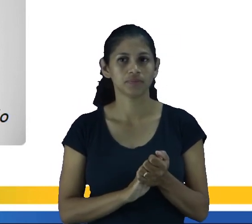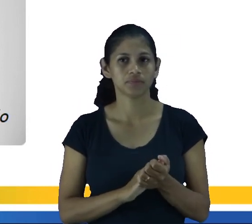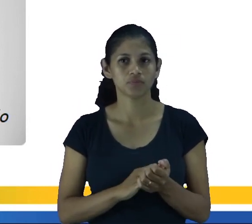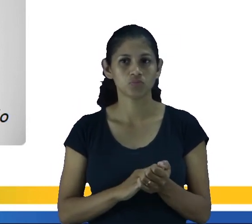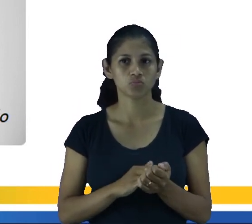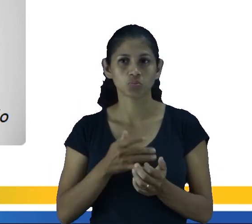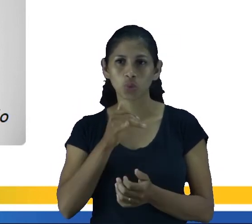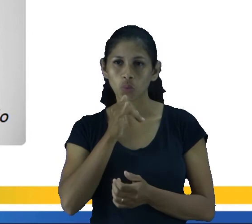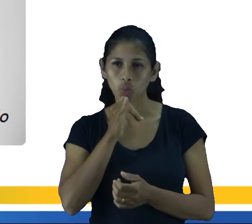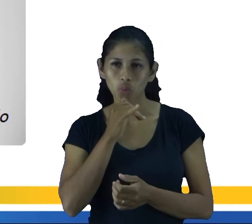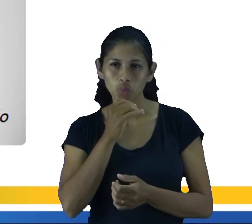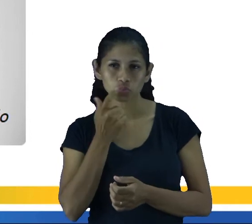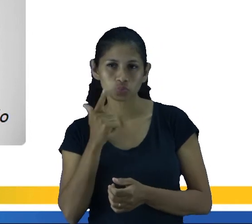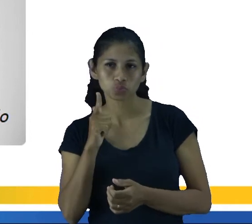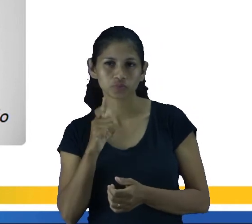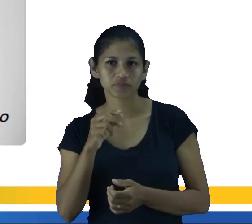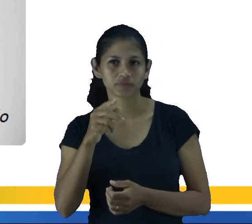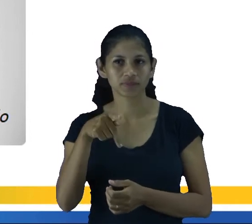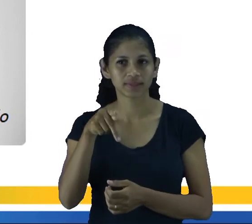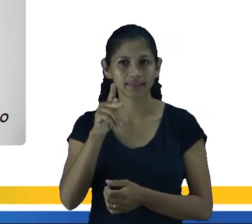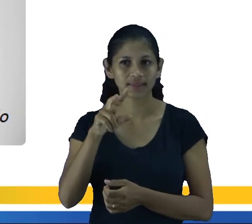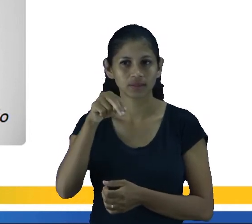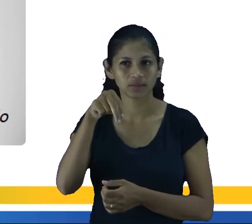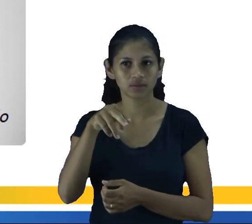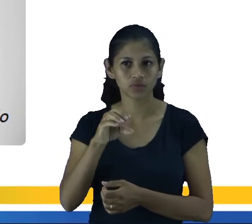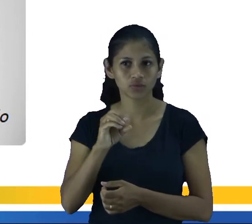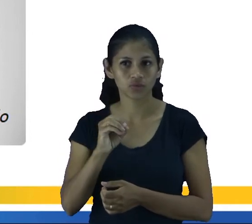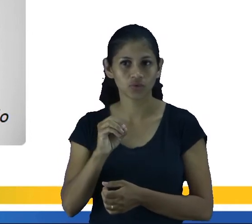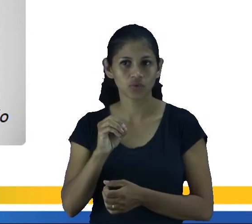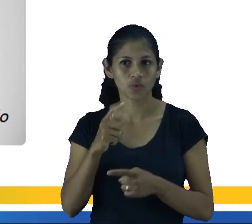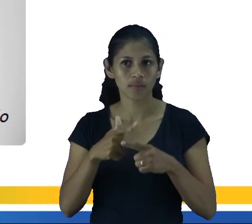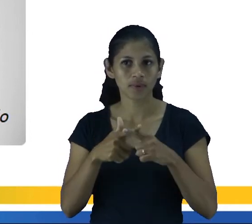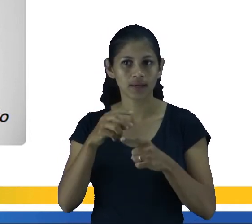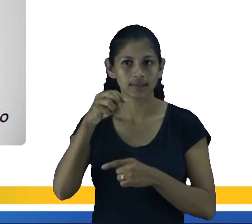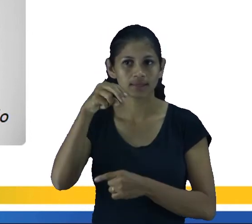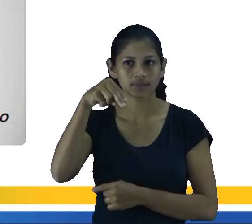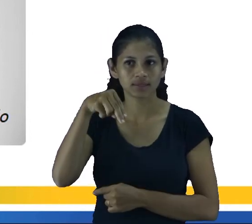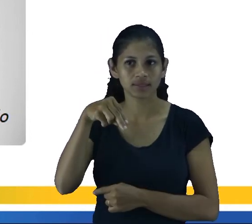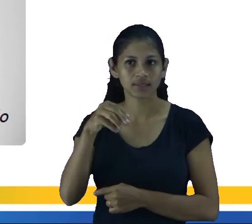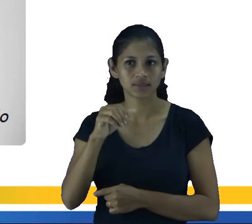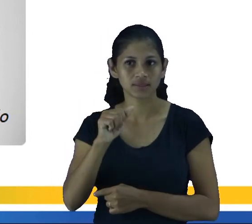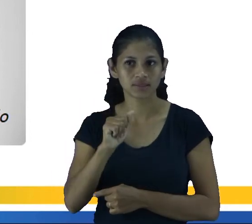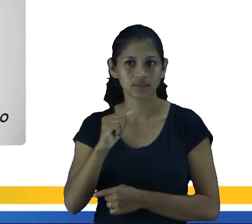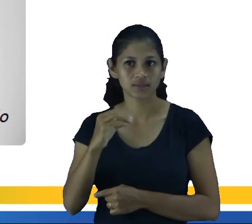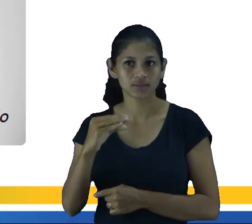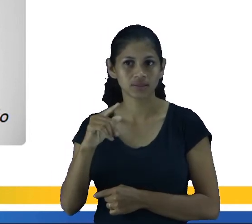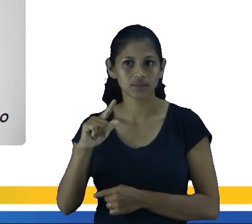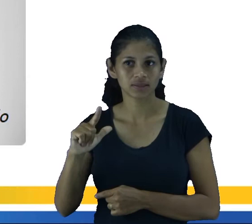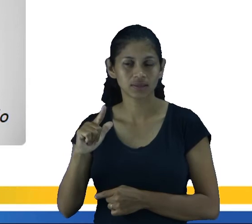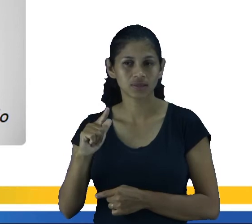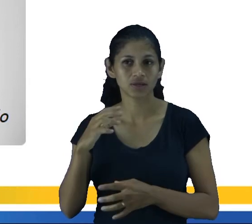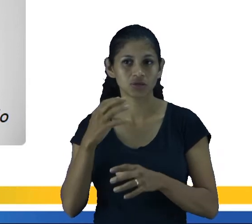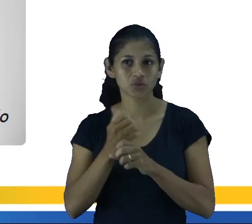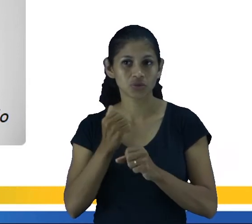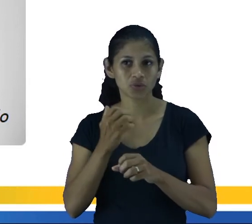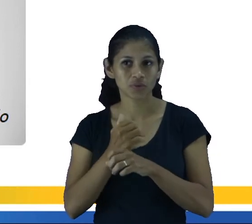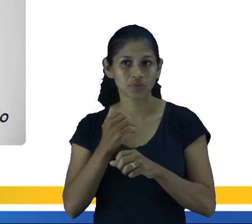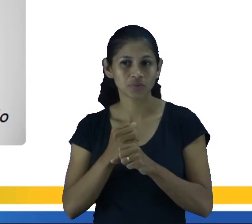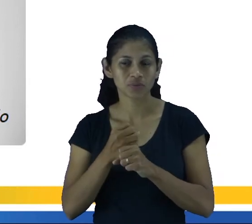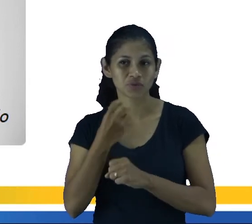uma outra reação de um sal solúvel que reagiu com outro sal solúvel formando outros dois sais